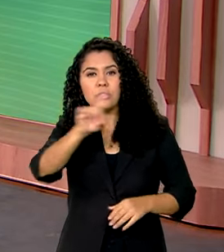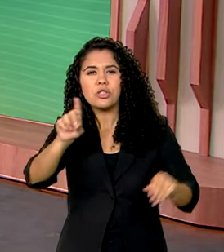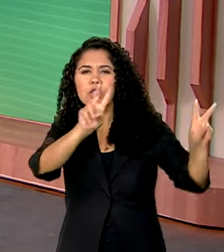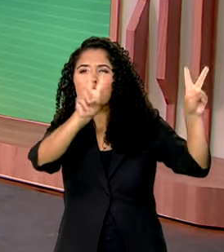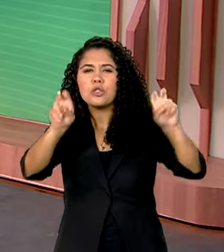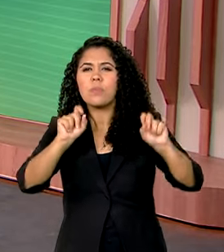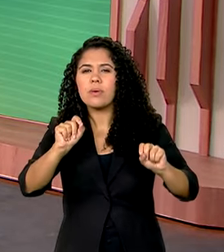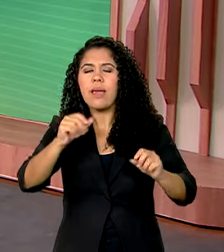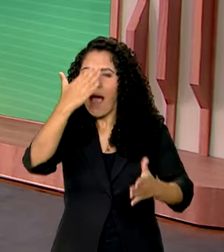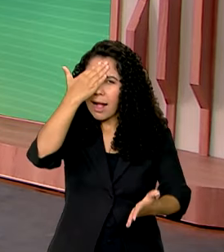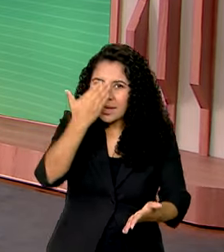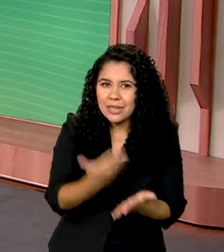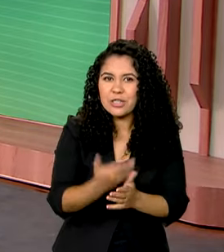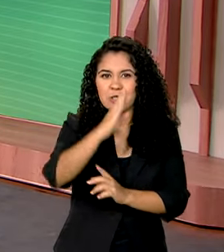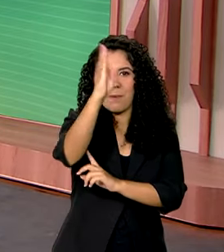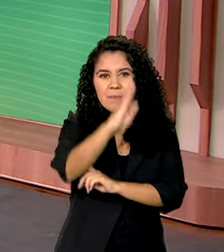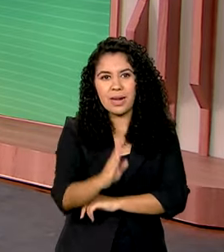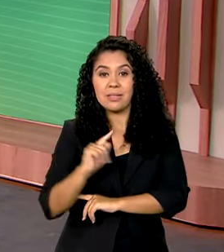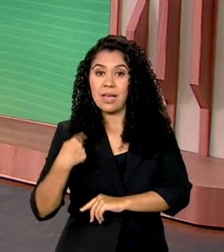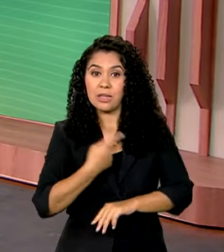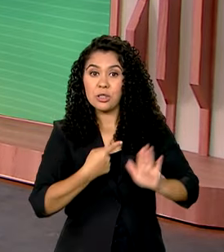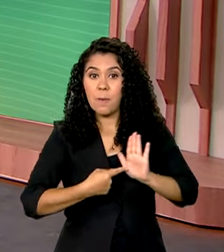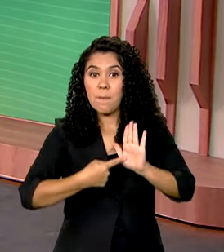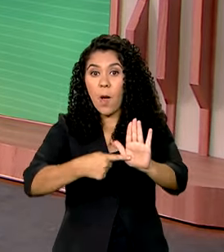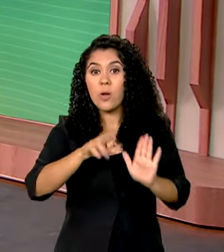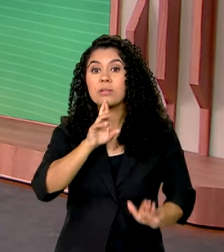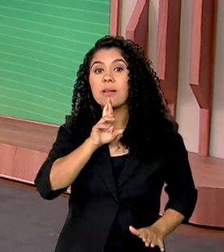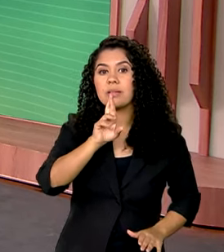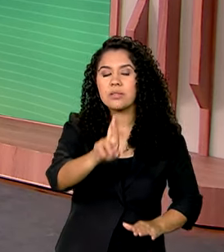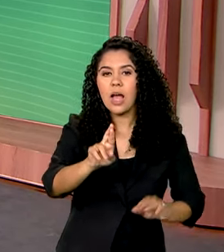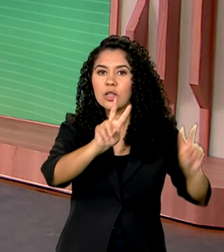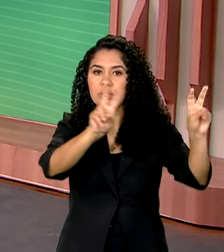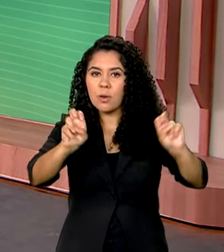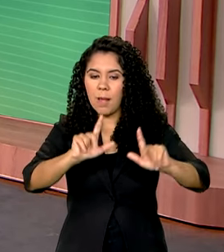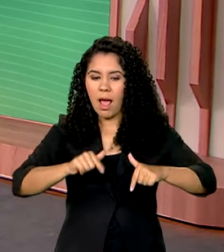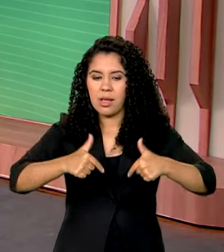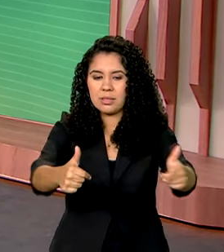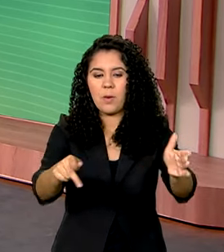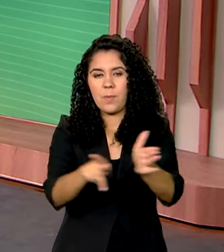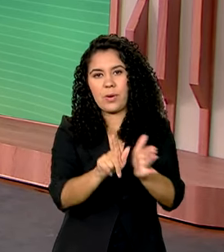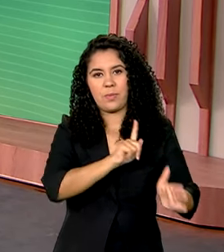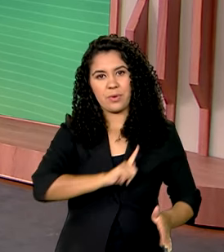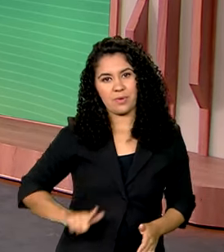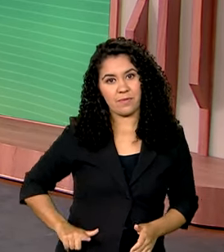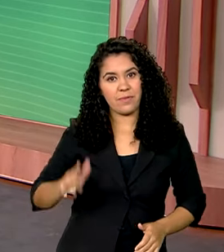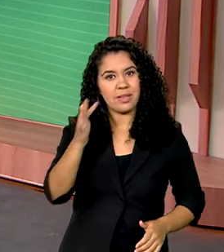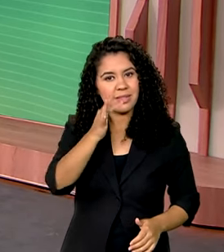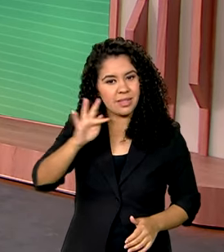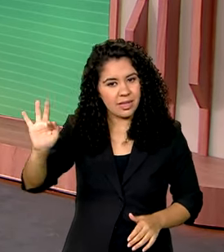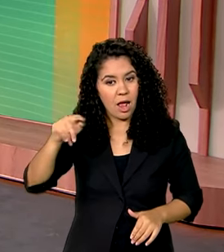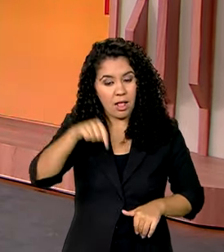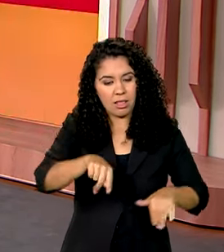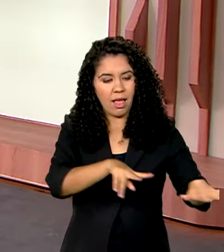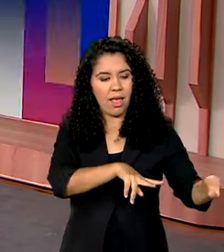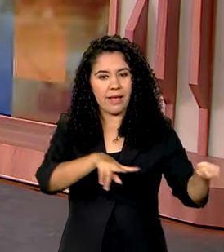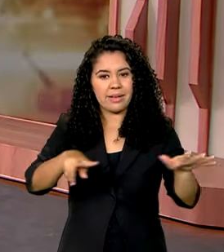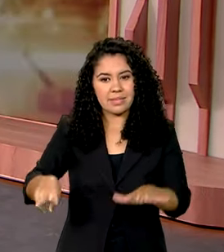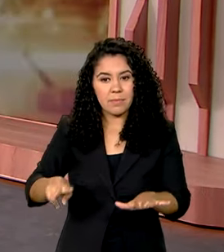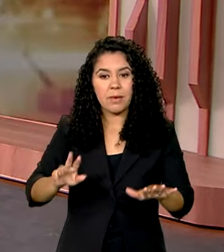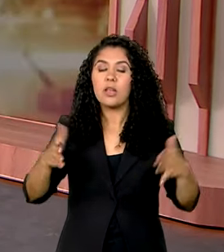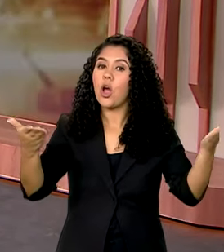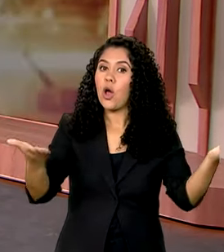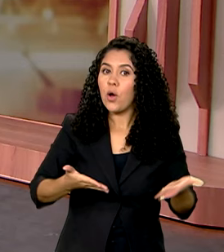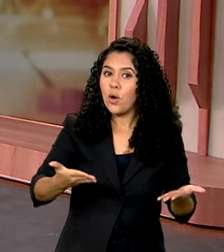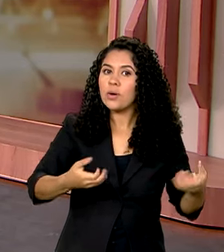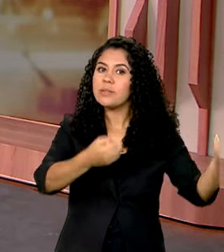no Brasil, onde a gente mostra para você os resultados das ações do governo federal aí ao longo da semana. E a gente começa